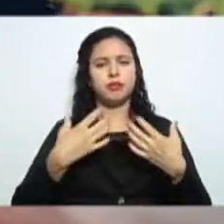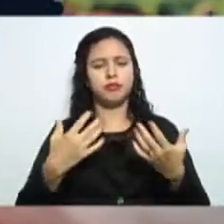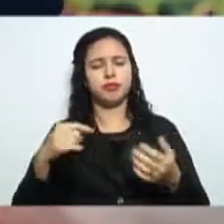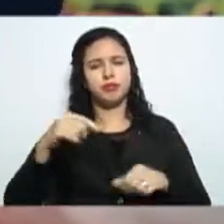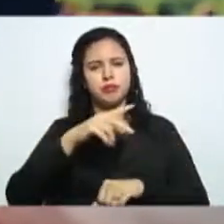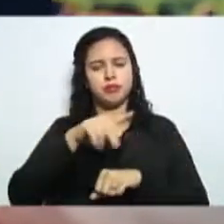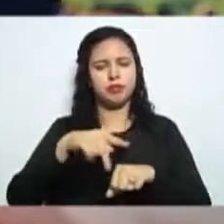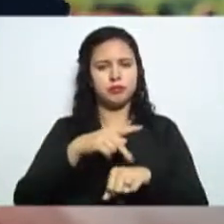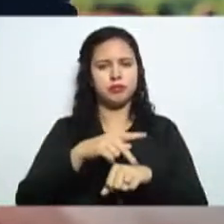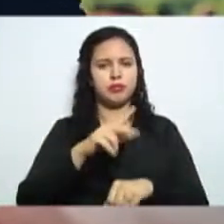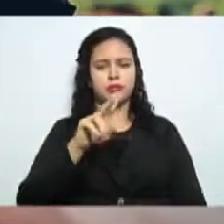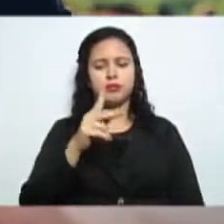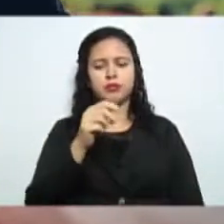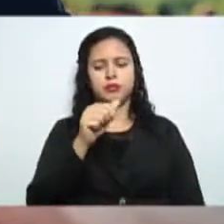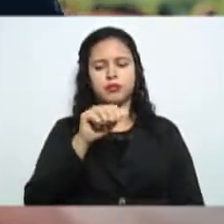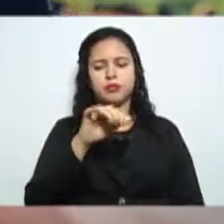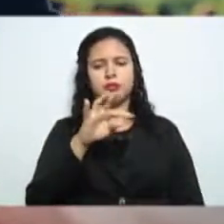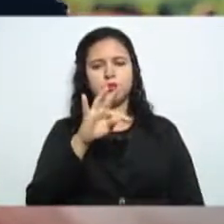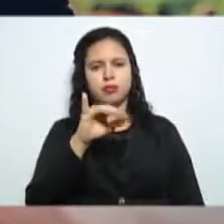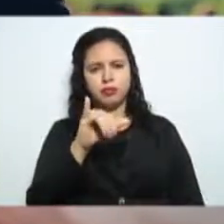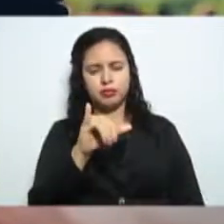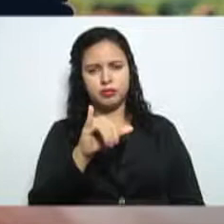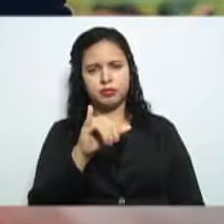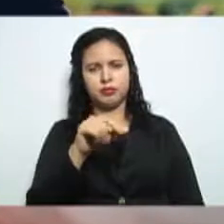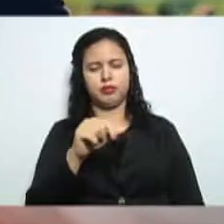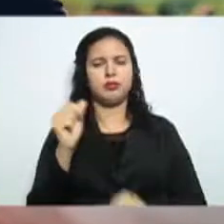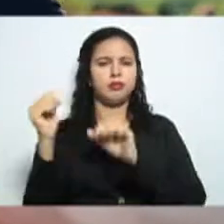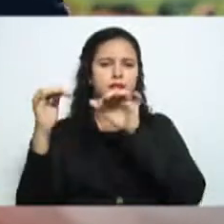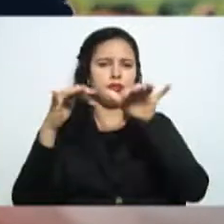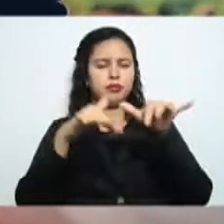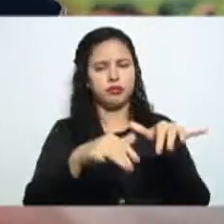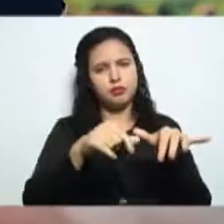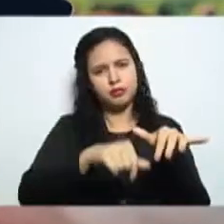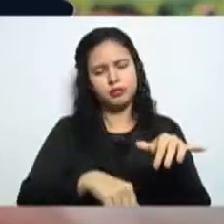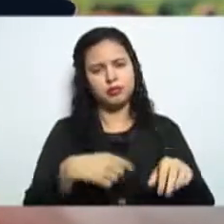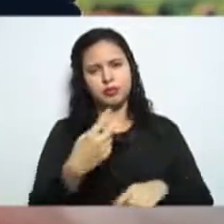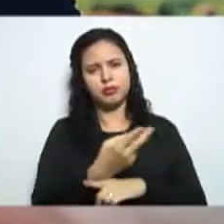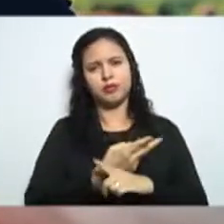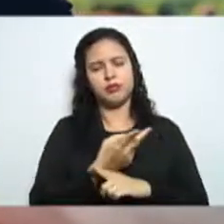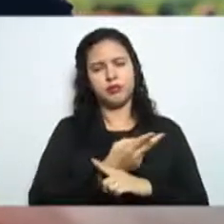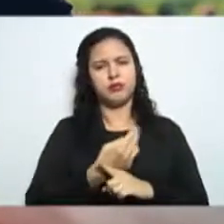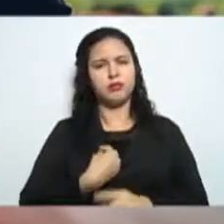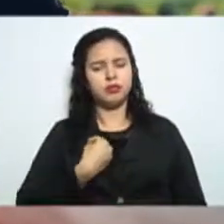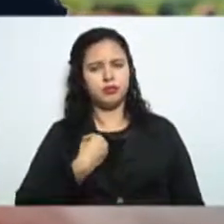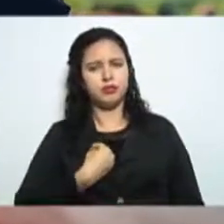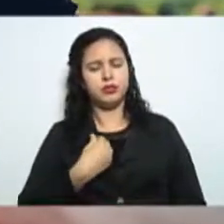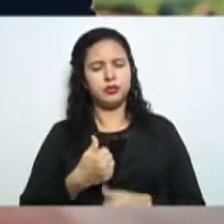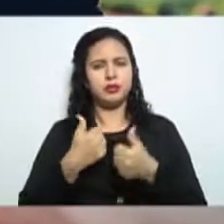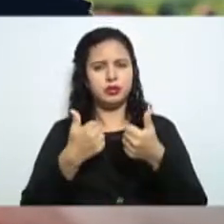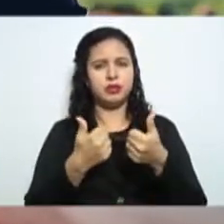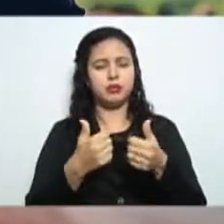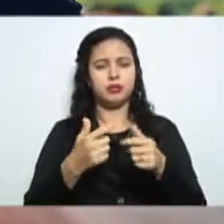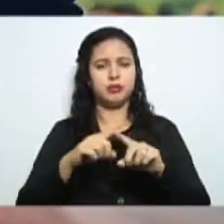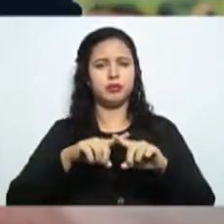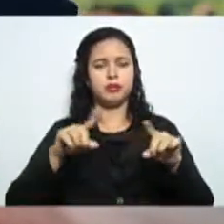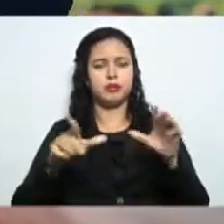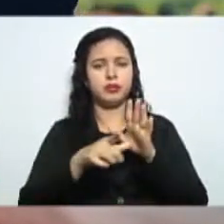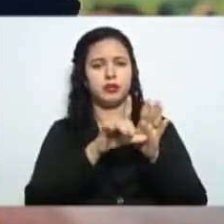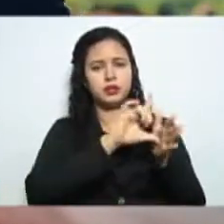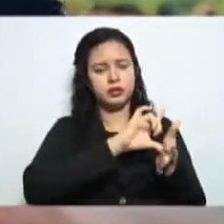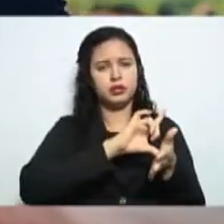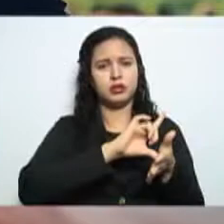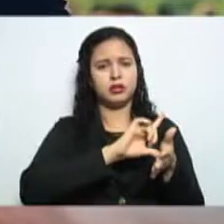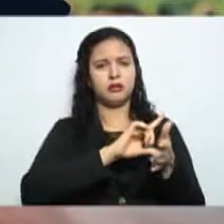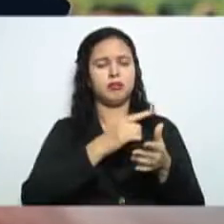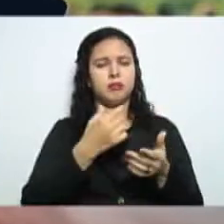motivaram a vinda de milhares de haitianos ao Brasil em busca de uma vida melhor. Mas antes de eles chegarem até aqui, eles tiveram que percorrer